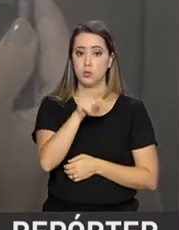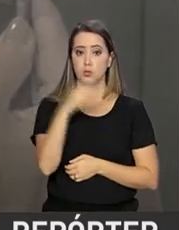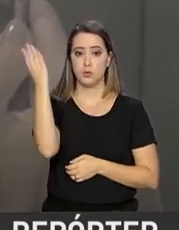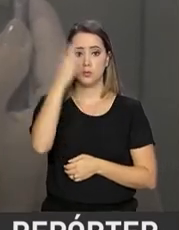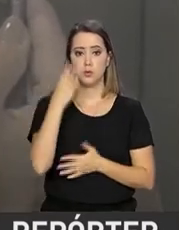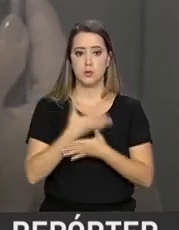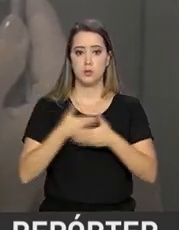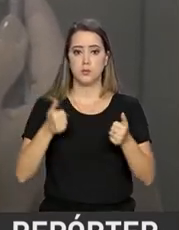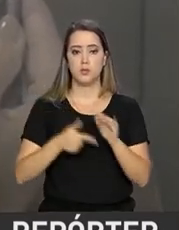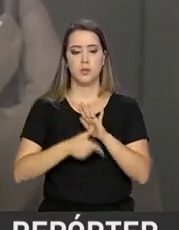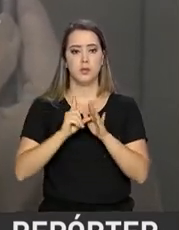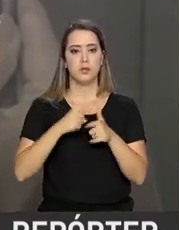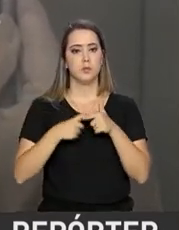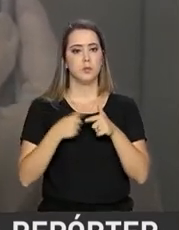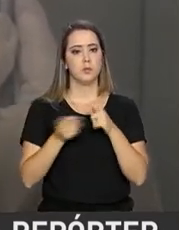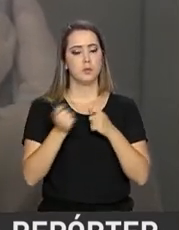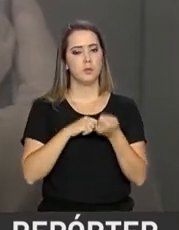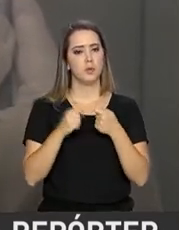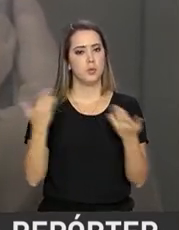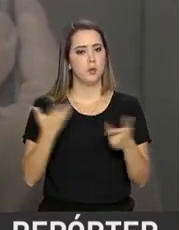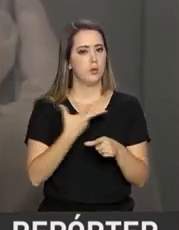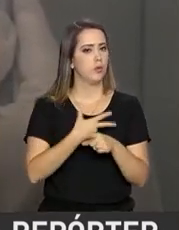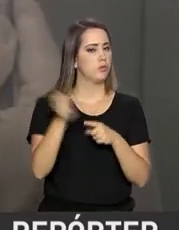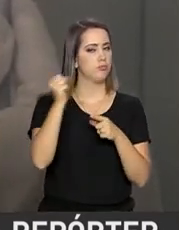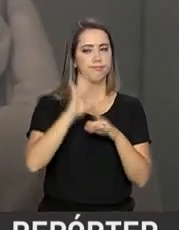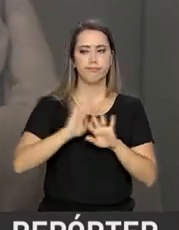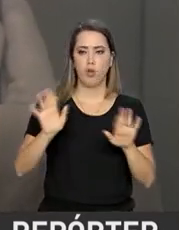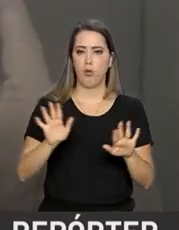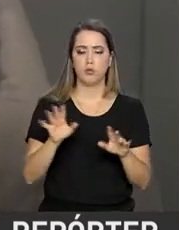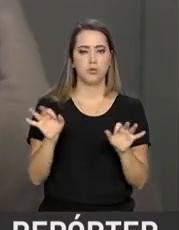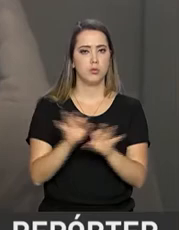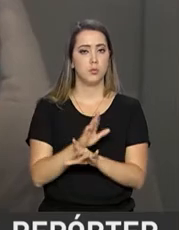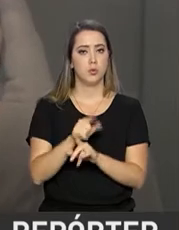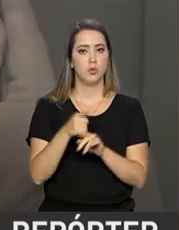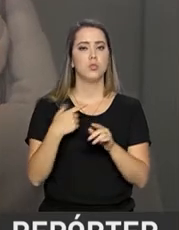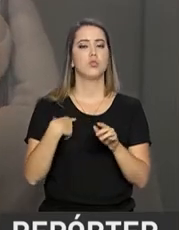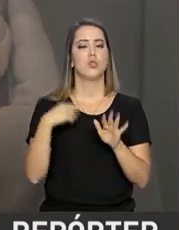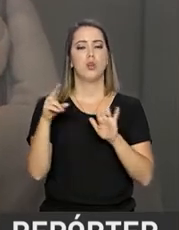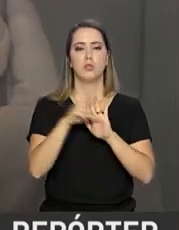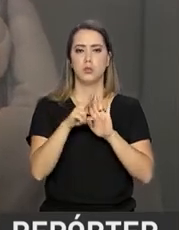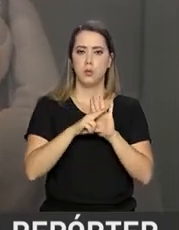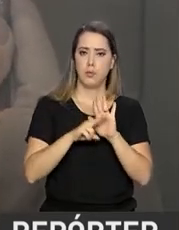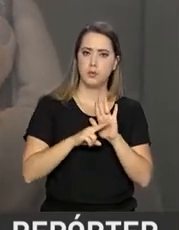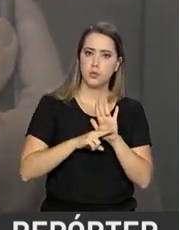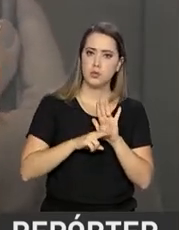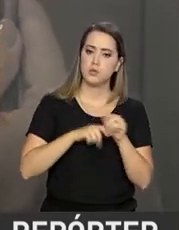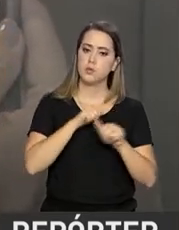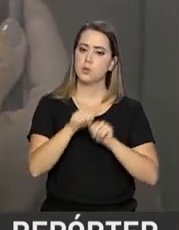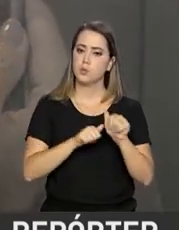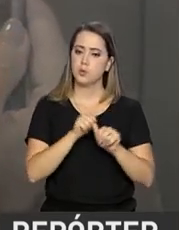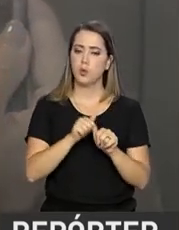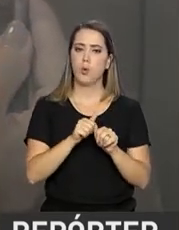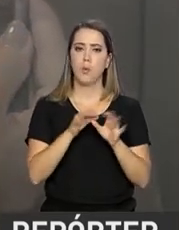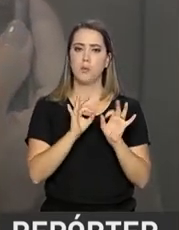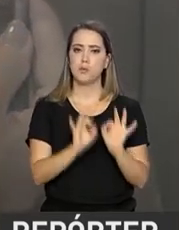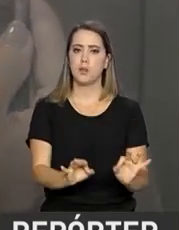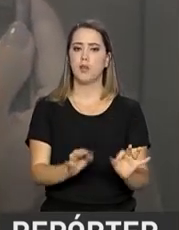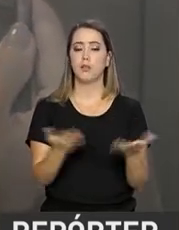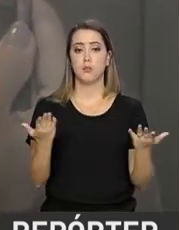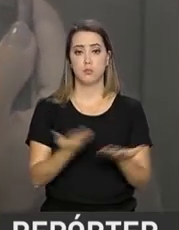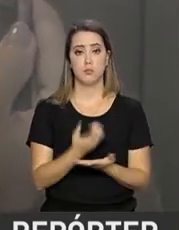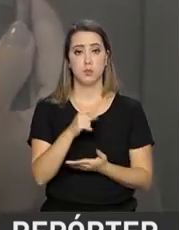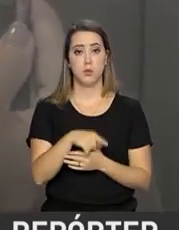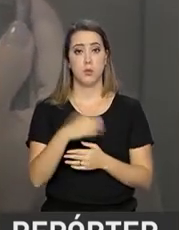saiu da recessão adotou uma série de políticas corretas para melhorar o ambiente de negócios para atrair mais